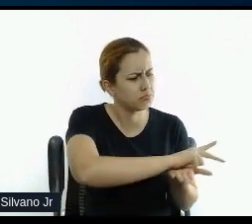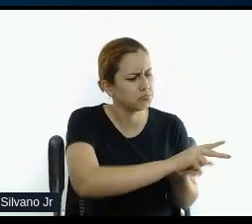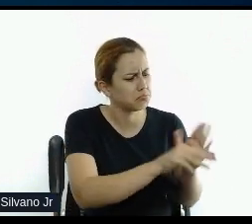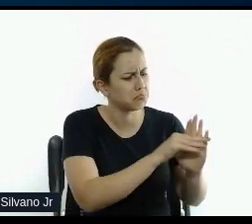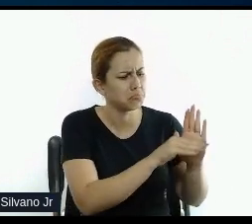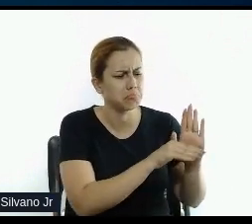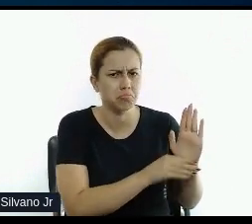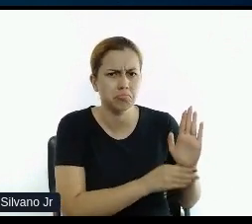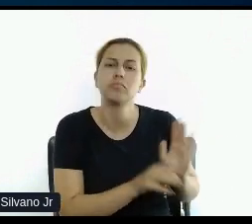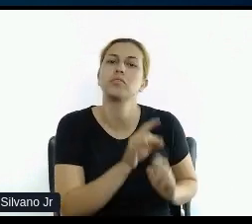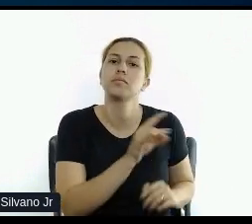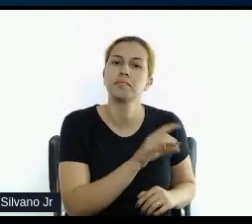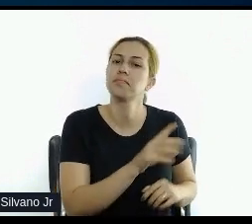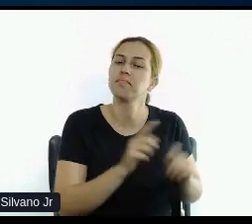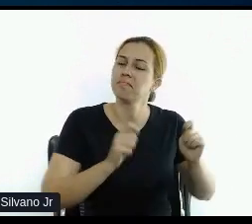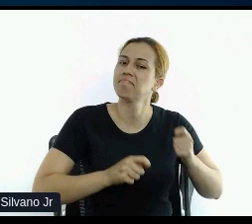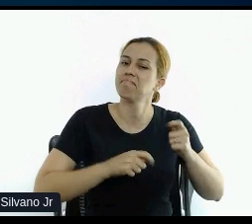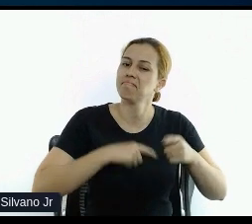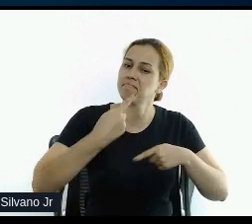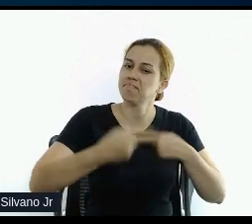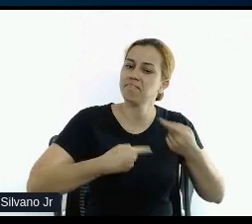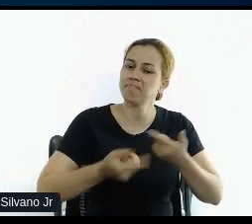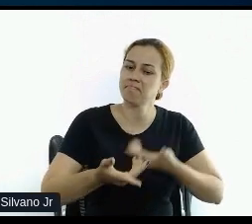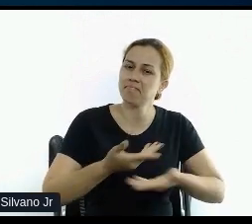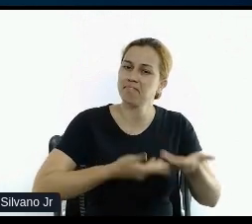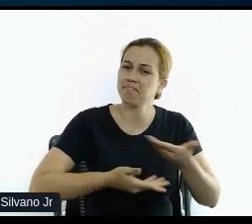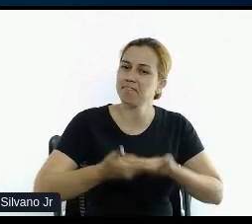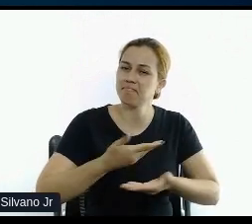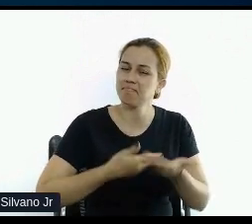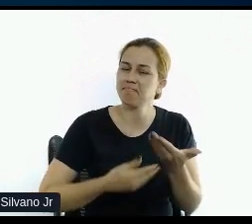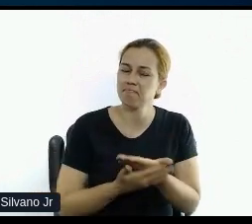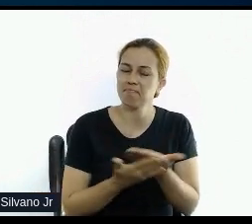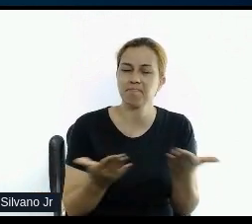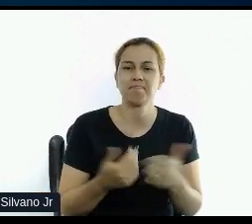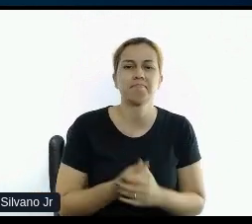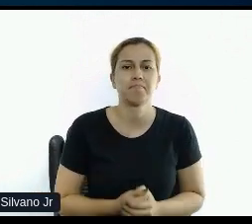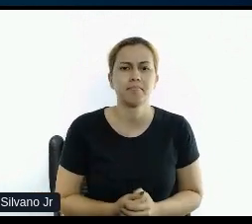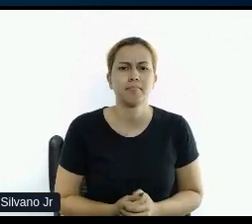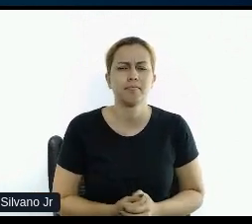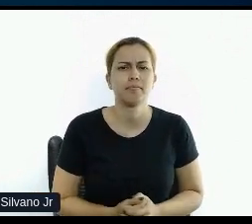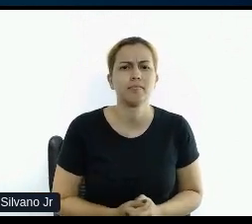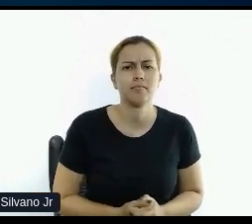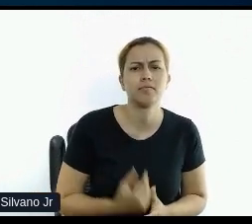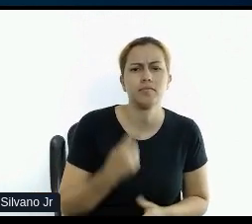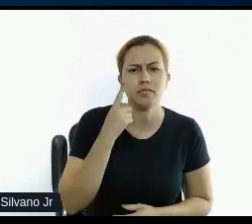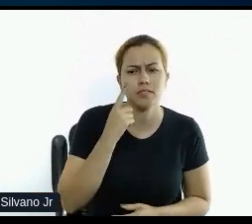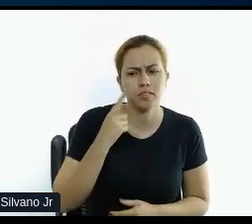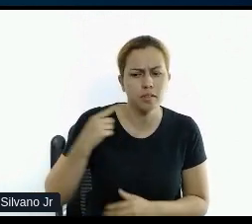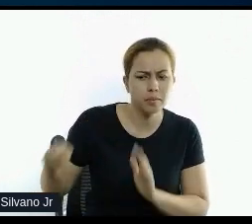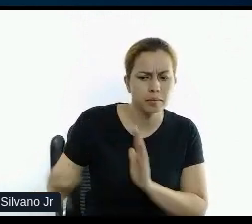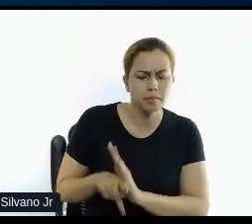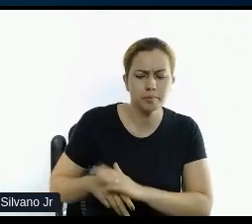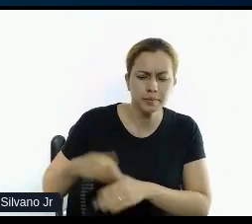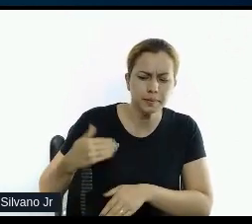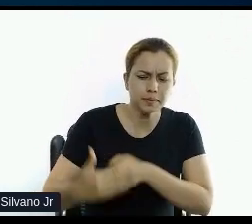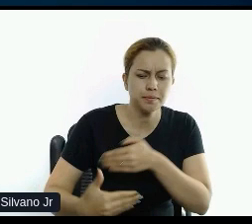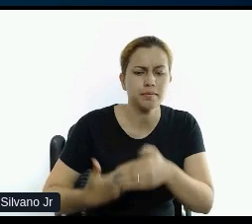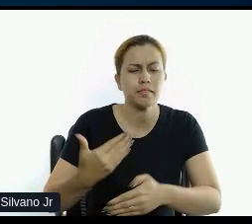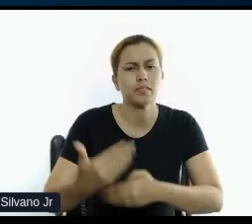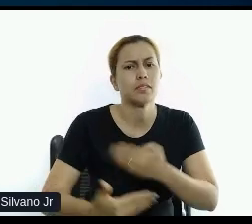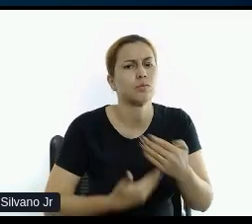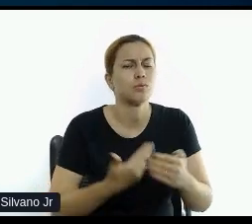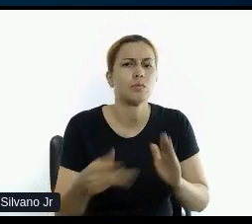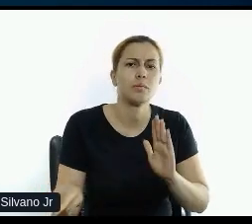posso compartilhar com vocês esses links. Mas isso, quando a gente olha para um processo de desenvolvimento de software geral, né? E